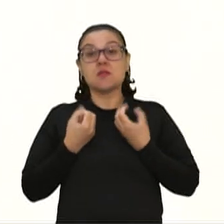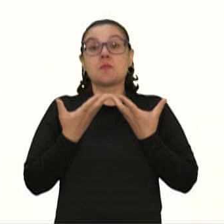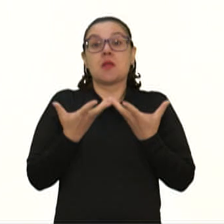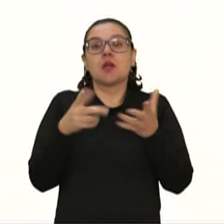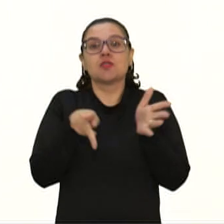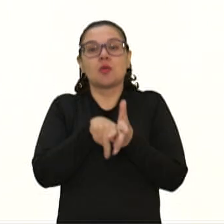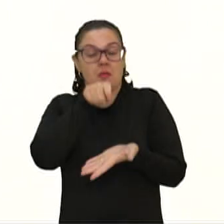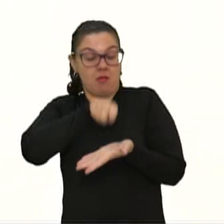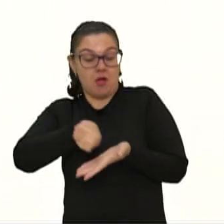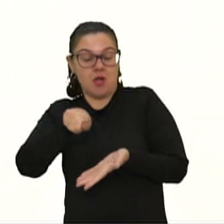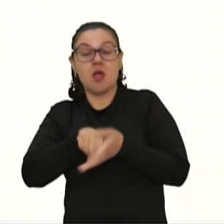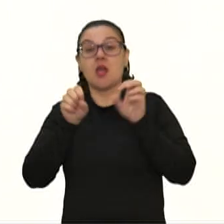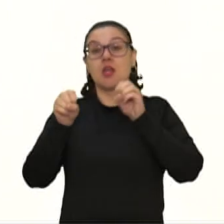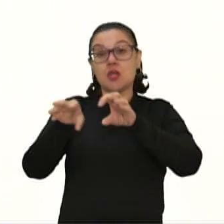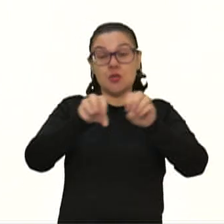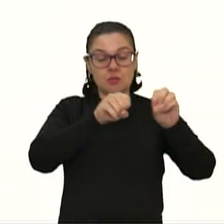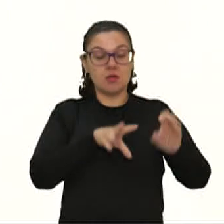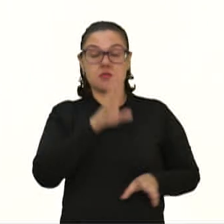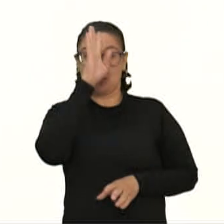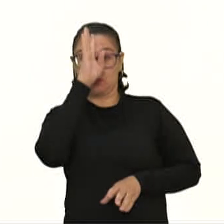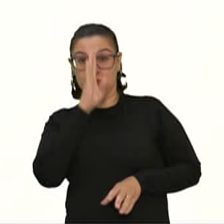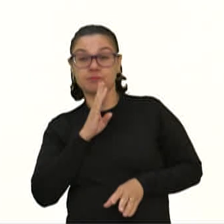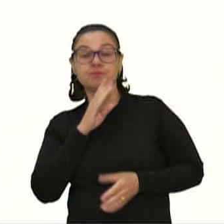a educação pública e gratuita.